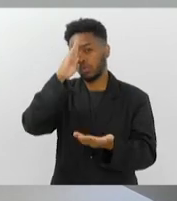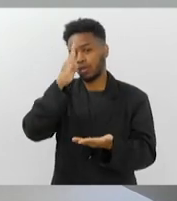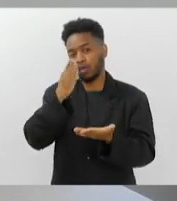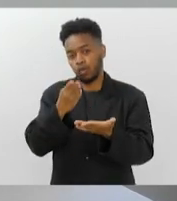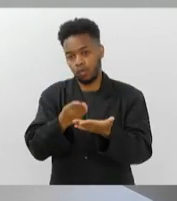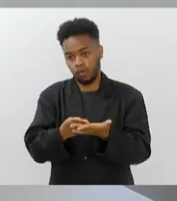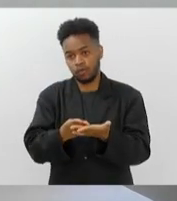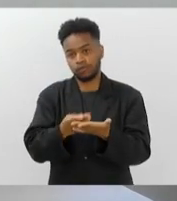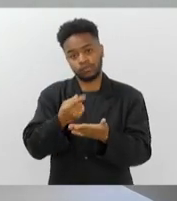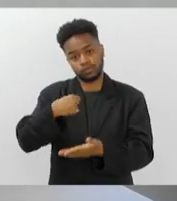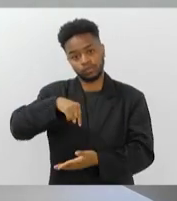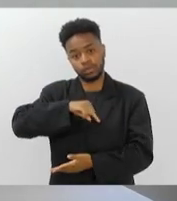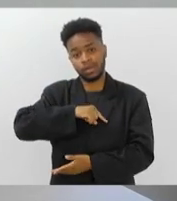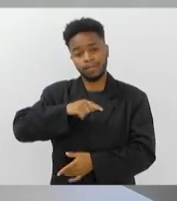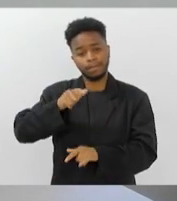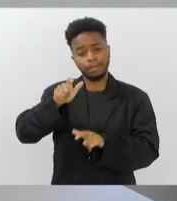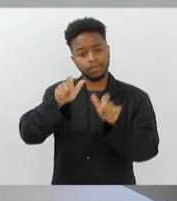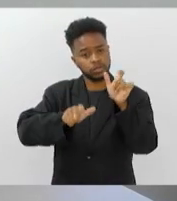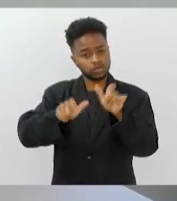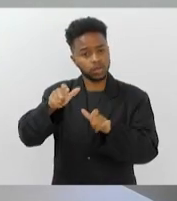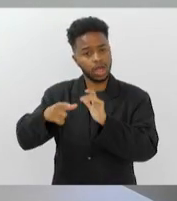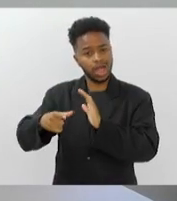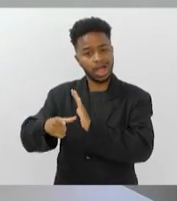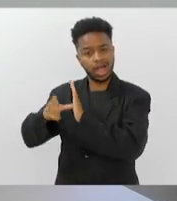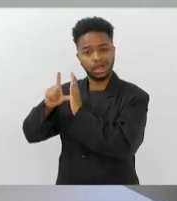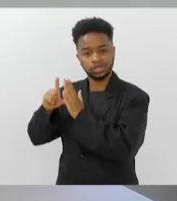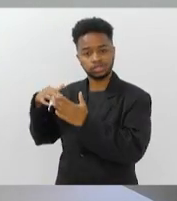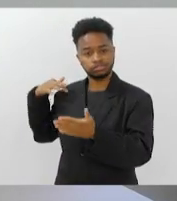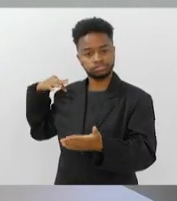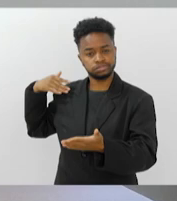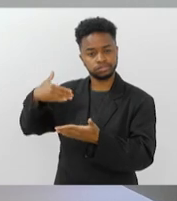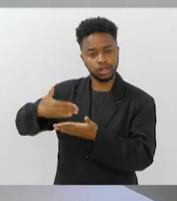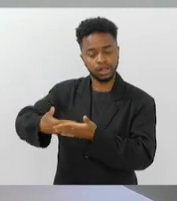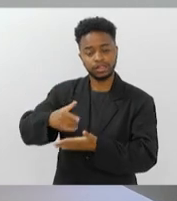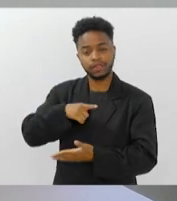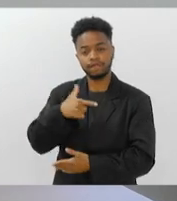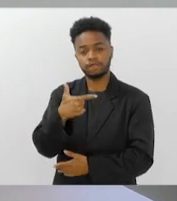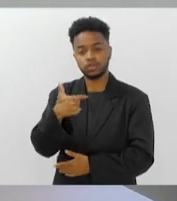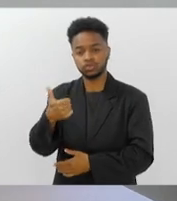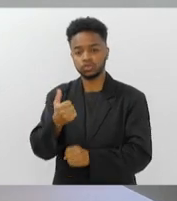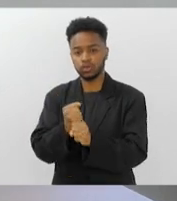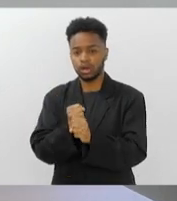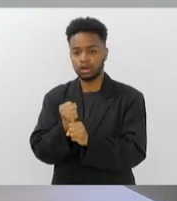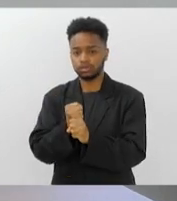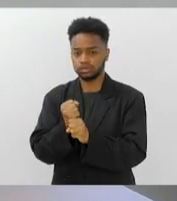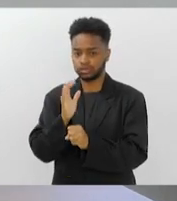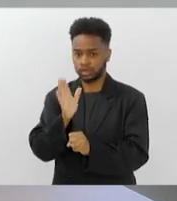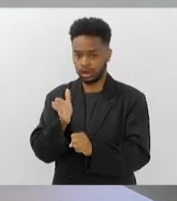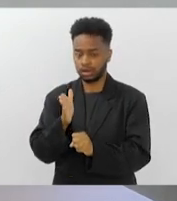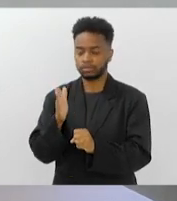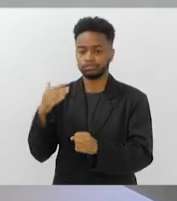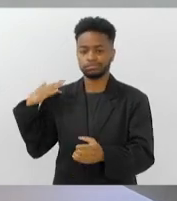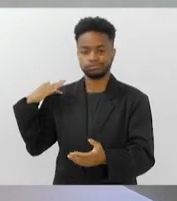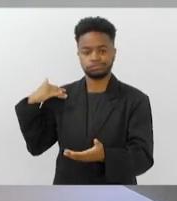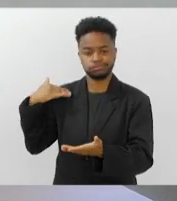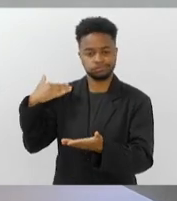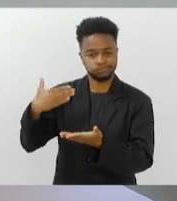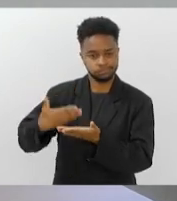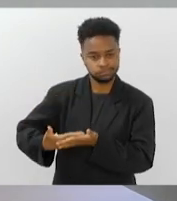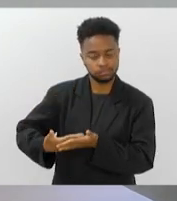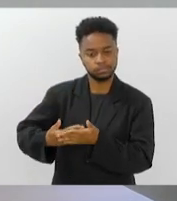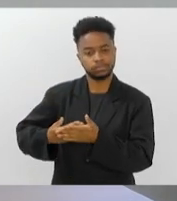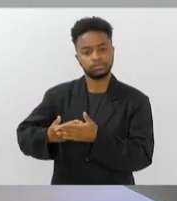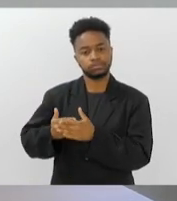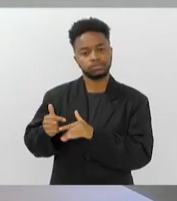ativistas que vieram antes de né então tem aí 21 anos de de muitas caminhadas de